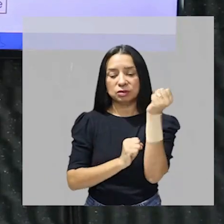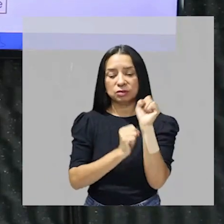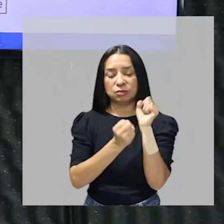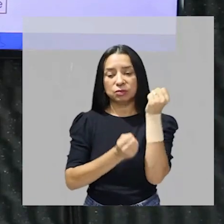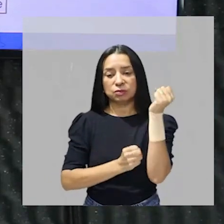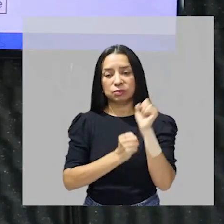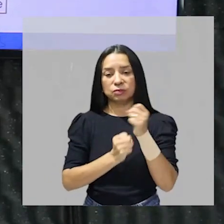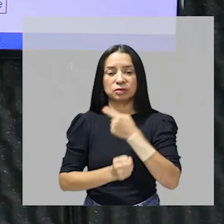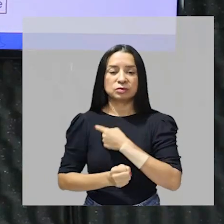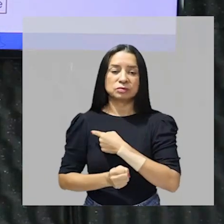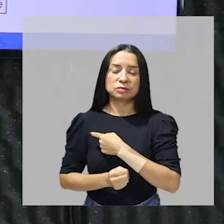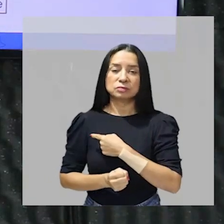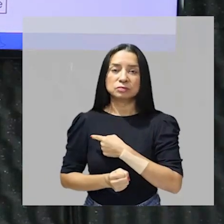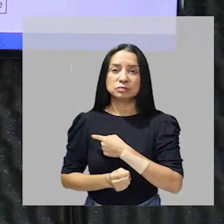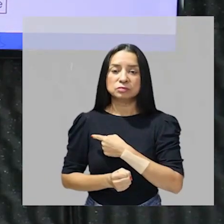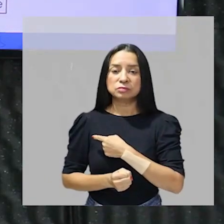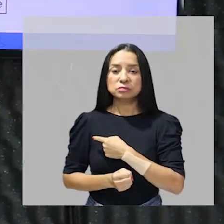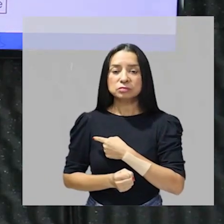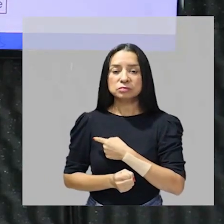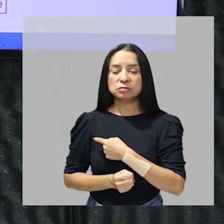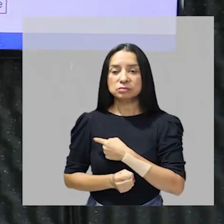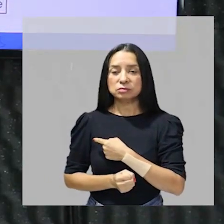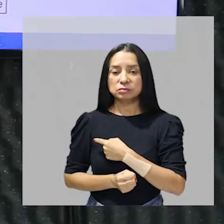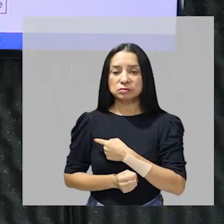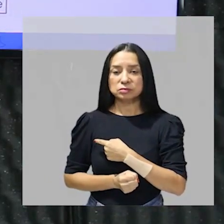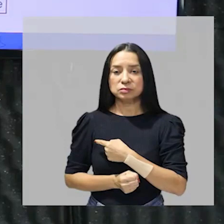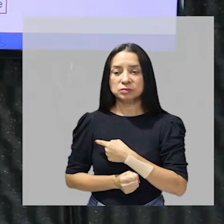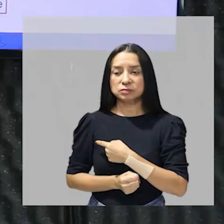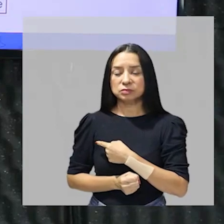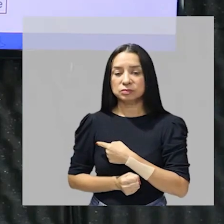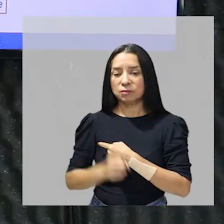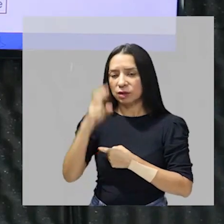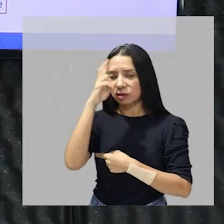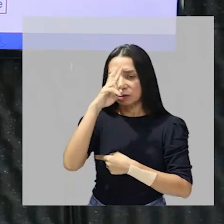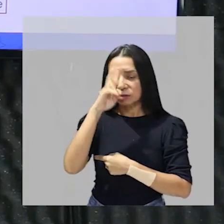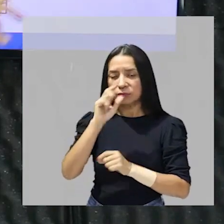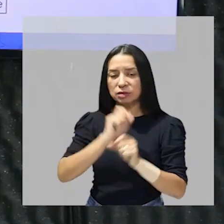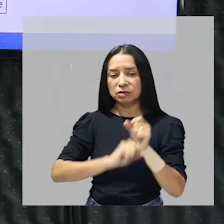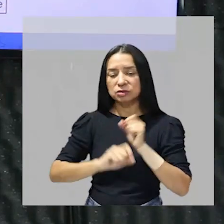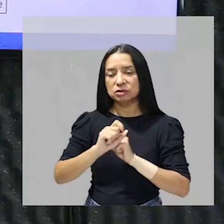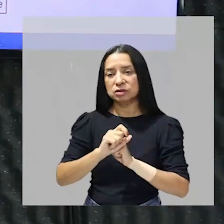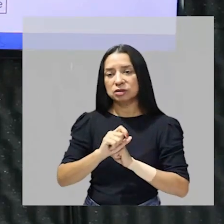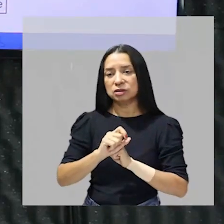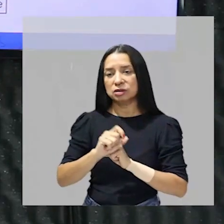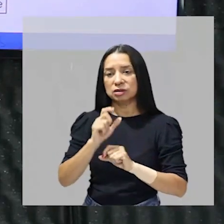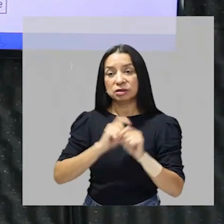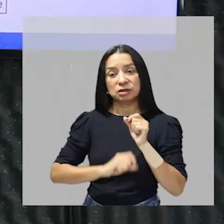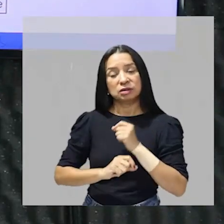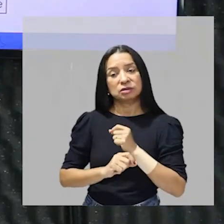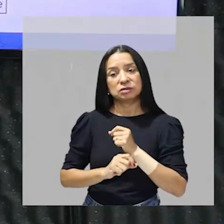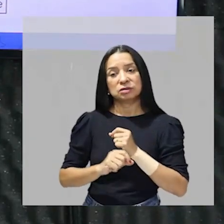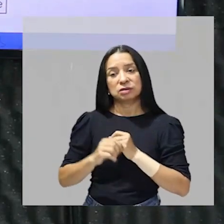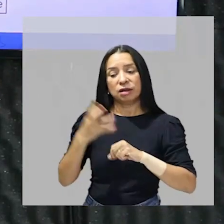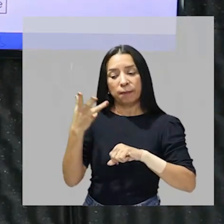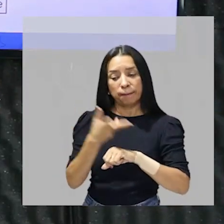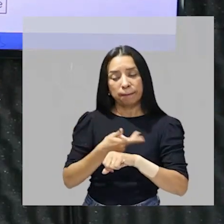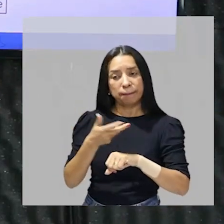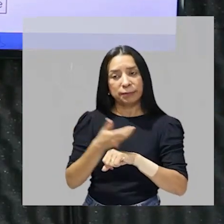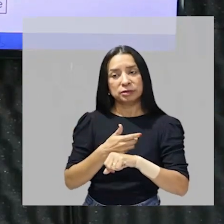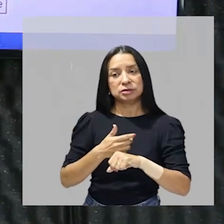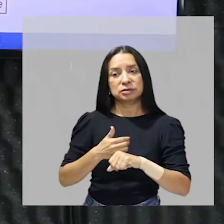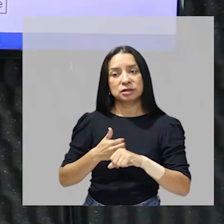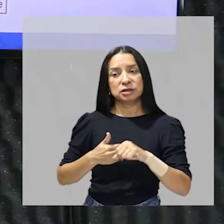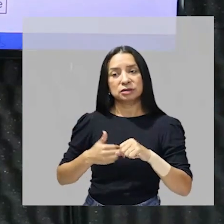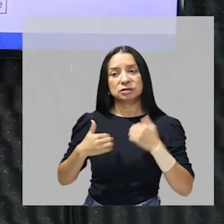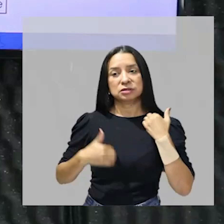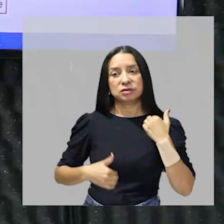essas expressões aqui, ó. Essas expressões vão lembrar vocês de quê? Das capacidades físicas. Na nossa